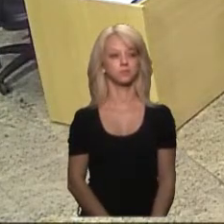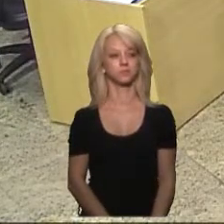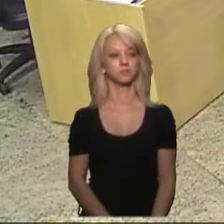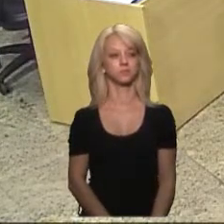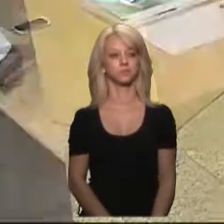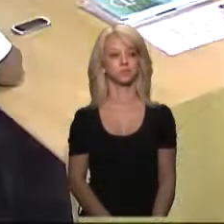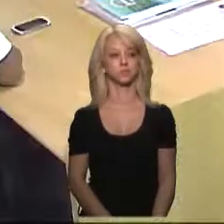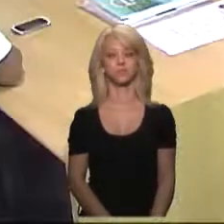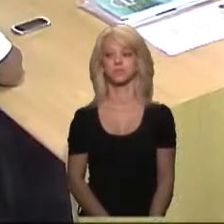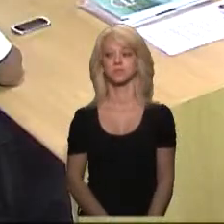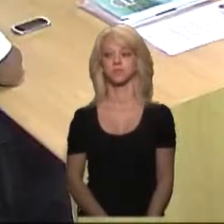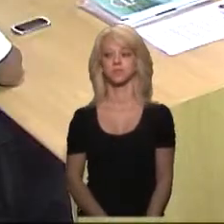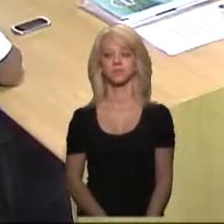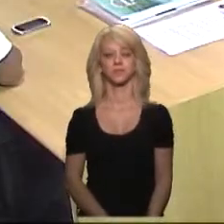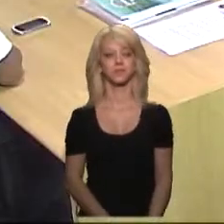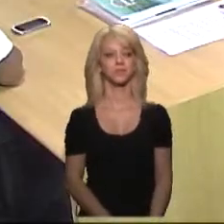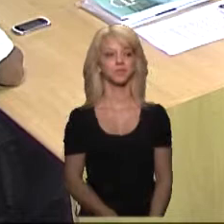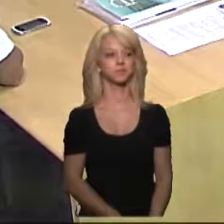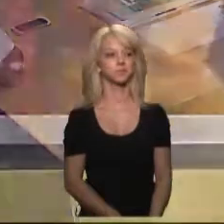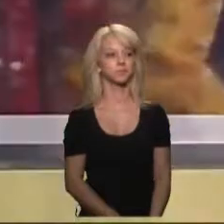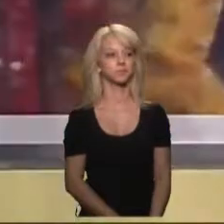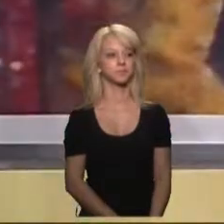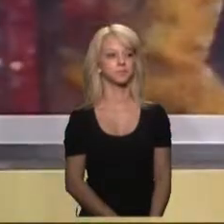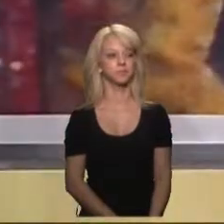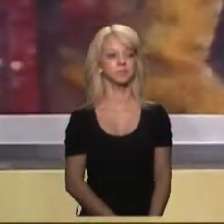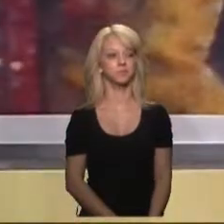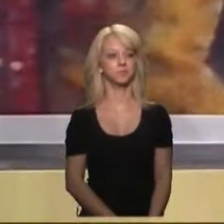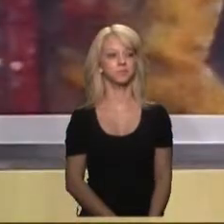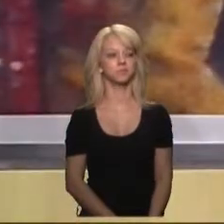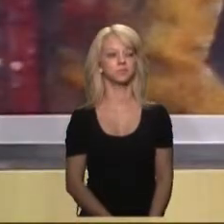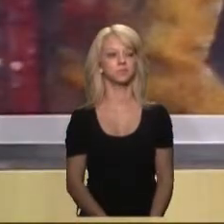Eu só queria, vereador Luizinho, só queria